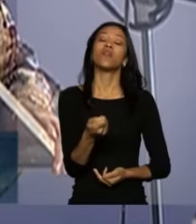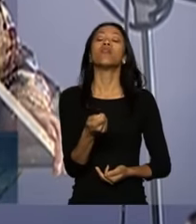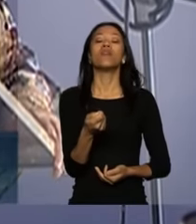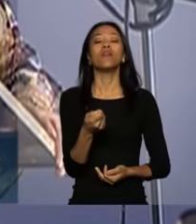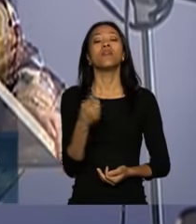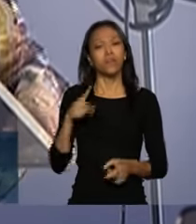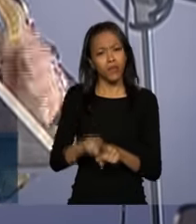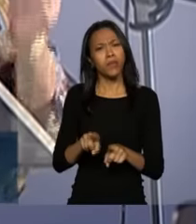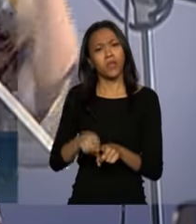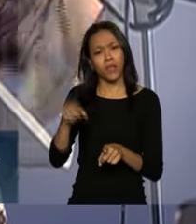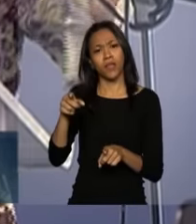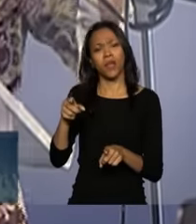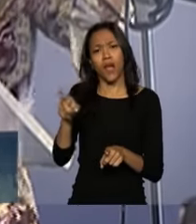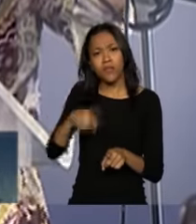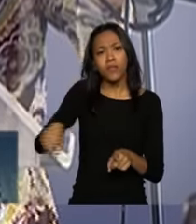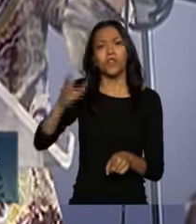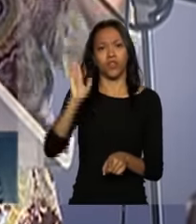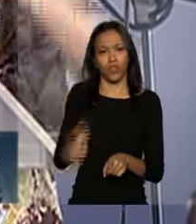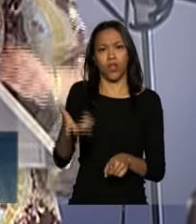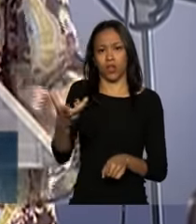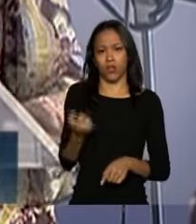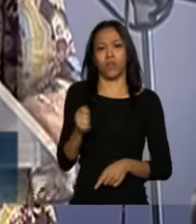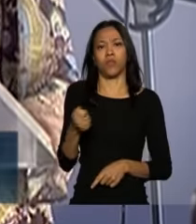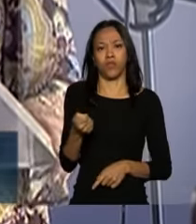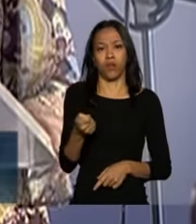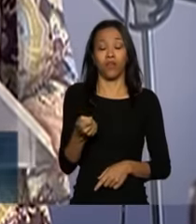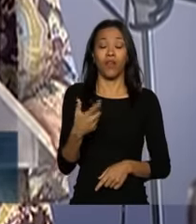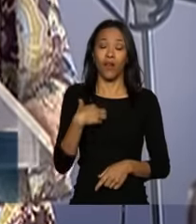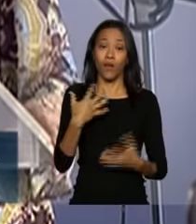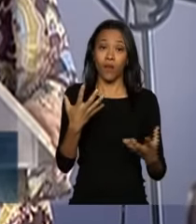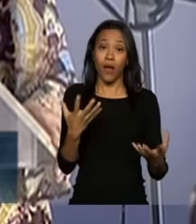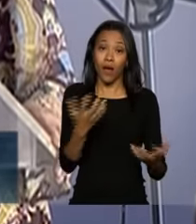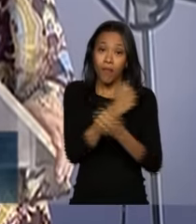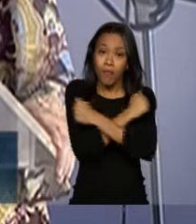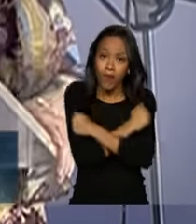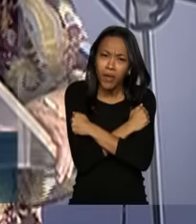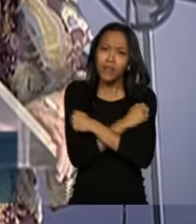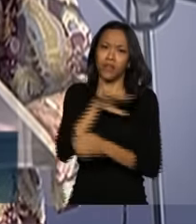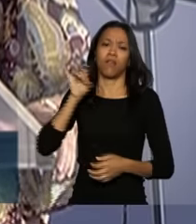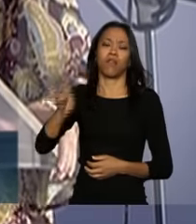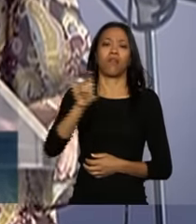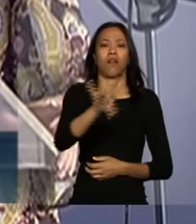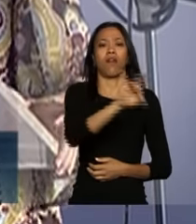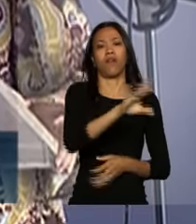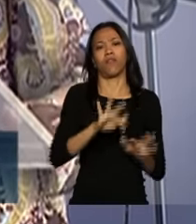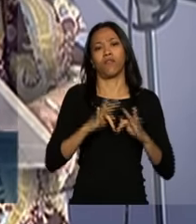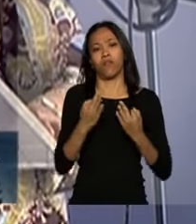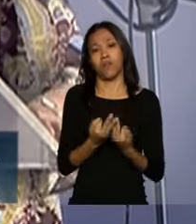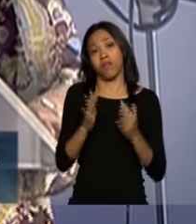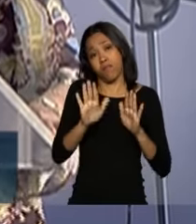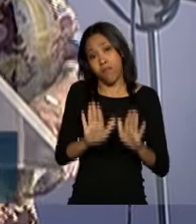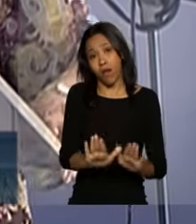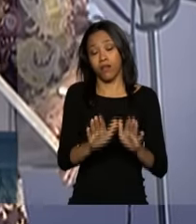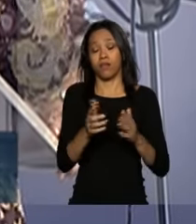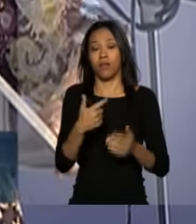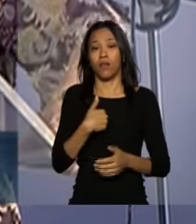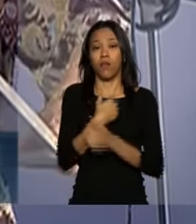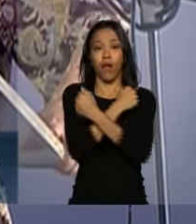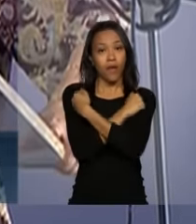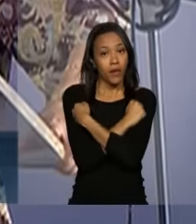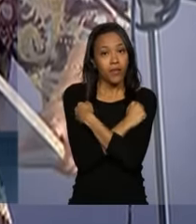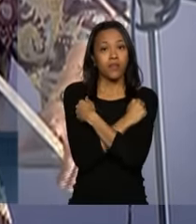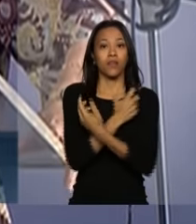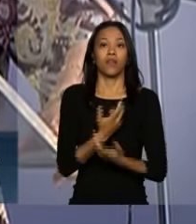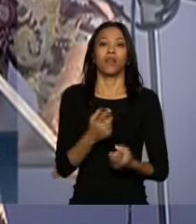a chave. Eu gostaria de abraçar cada uma dessas famílias, mas eu abracei a